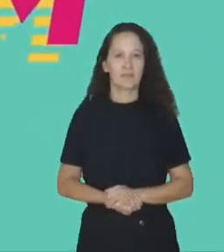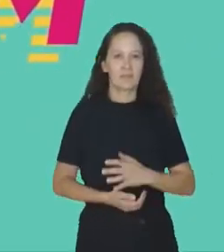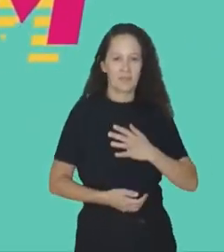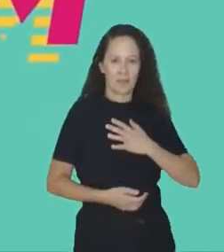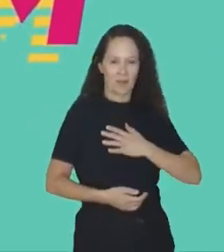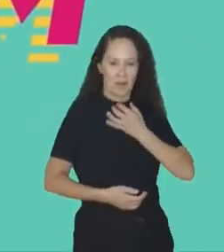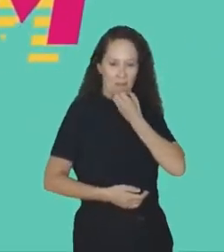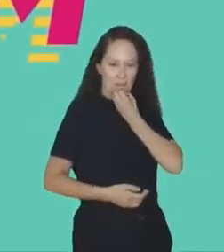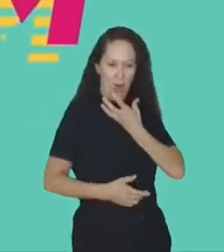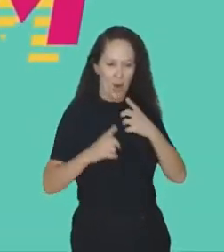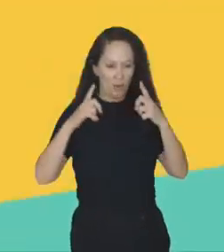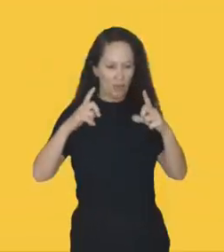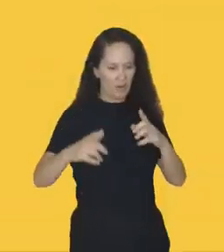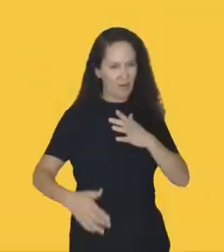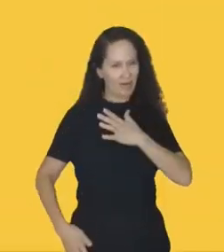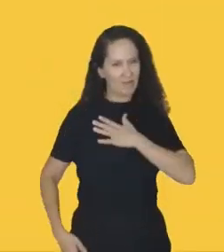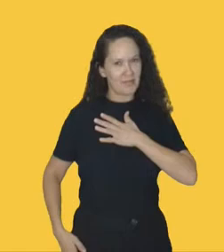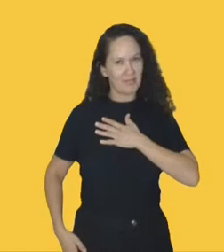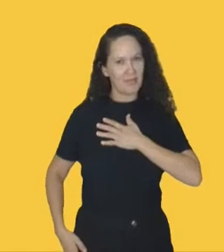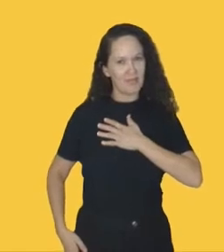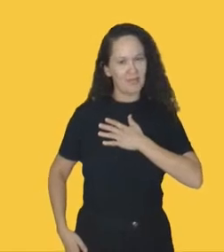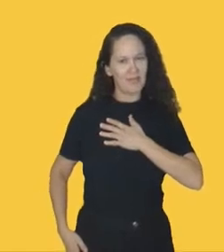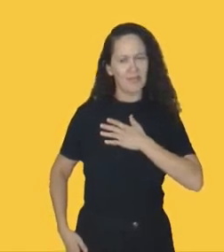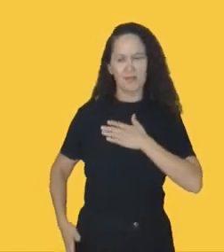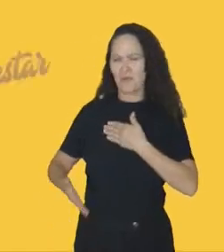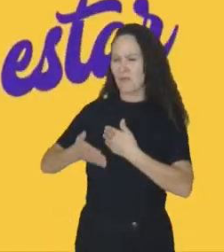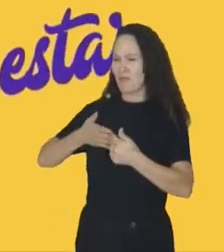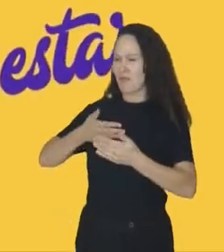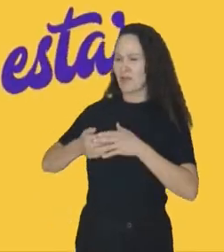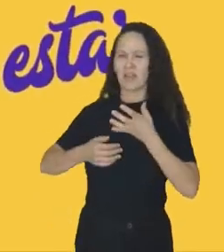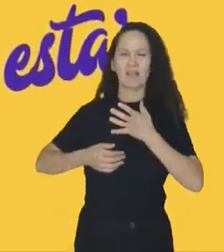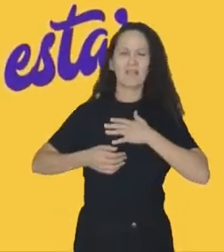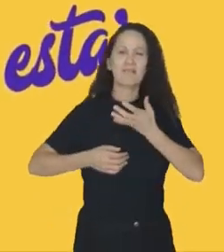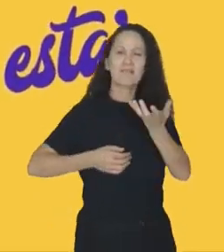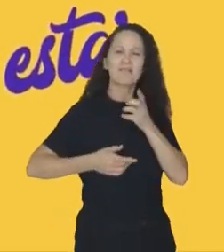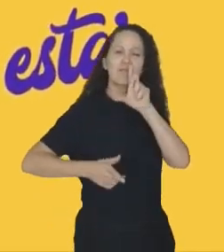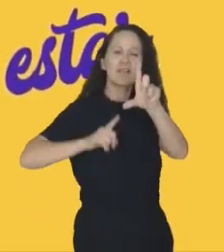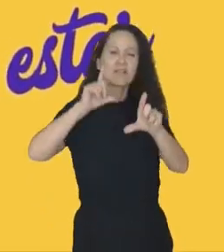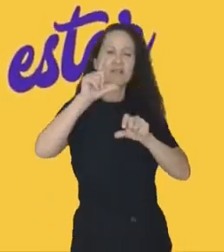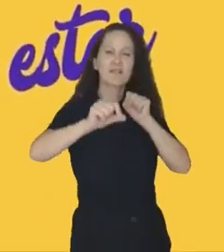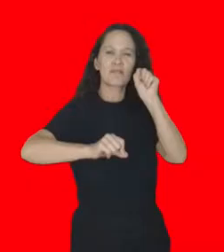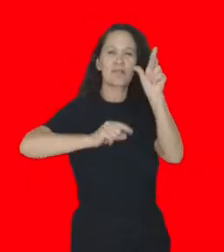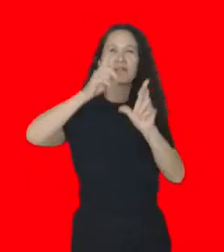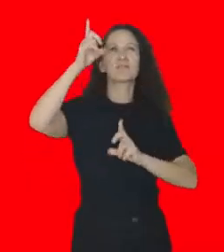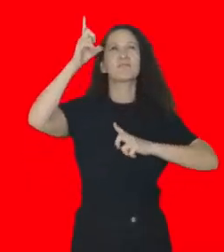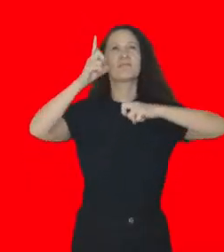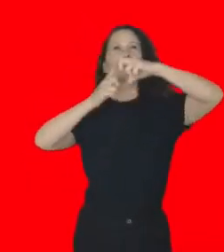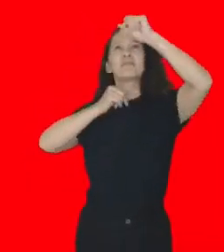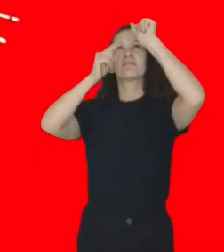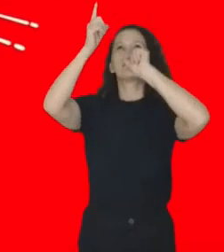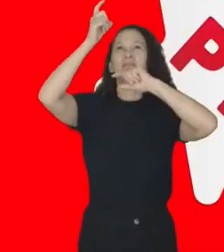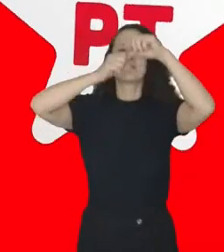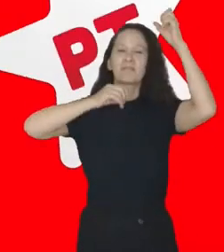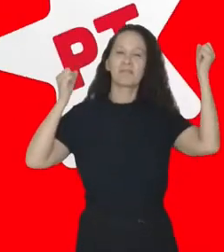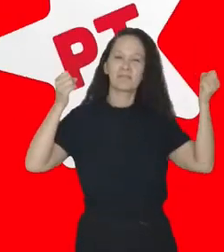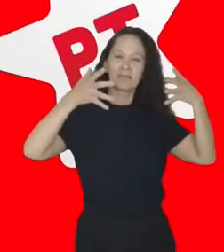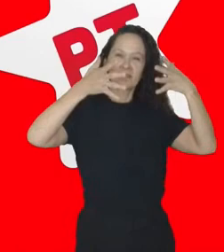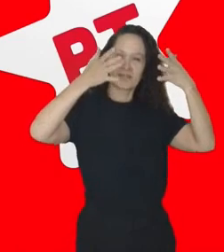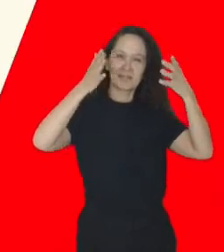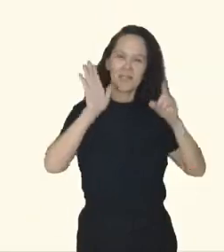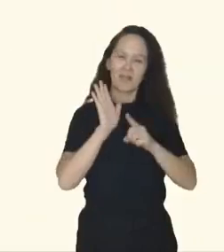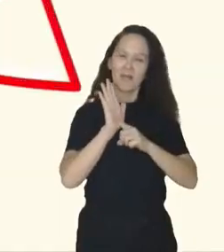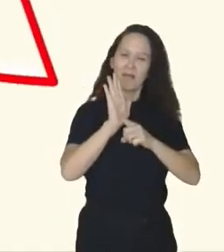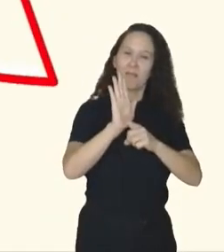Lugar que é bom pra mim é onde eu quiser estar. A estrela ainda